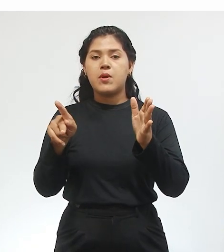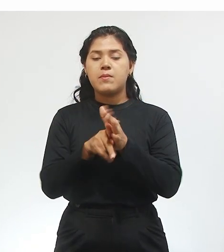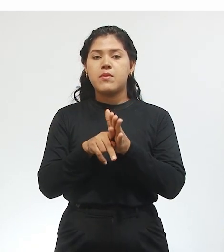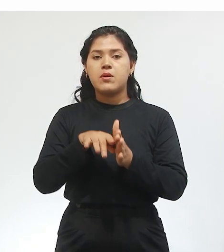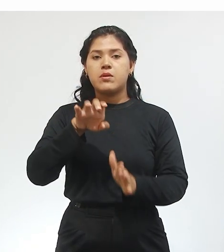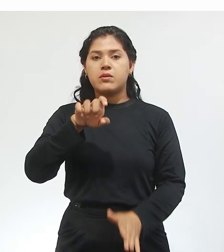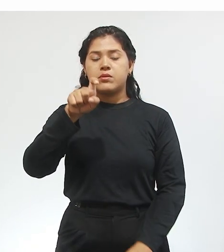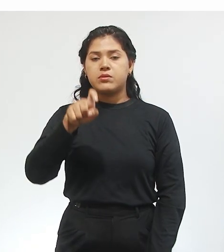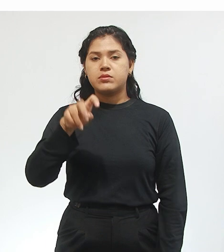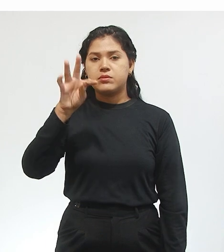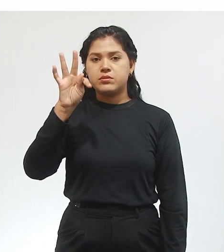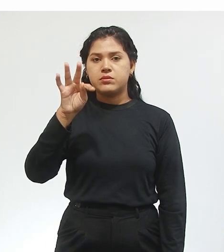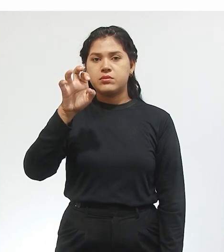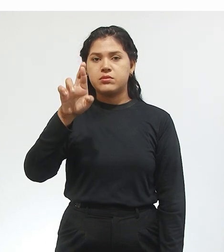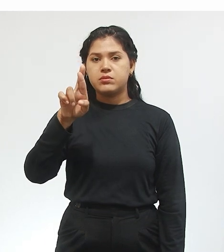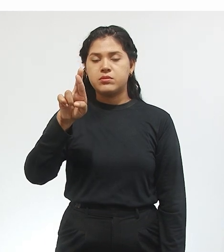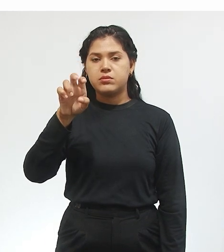tá?